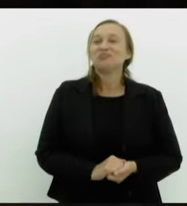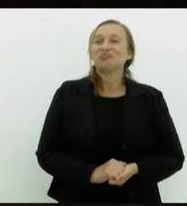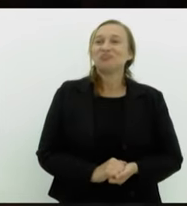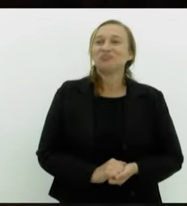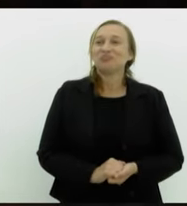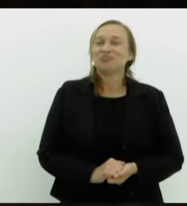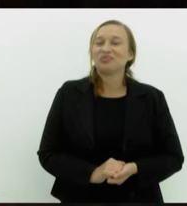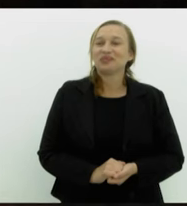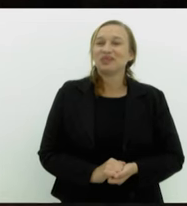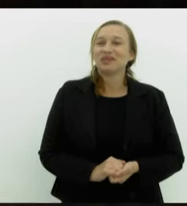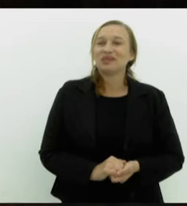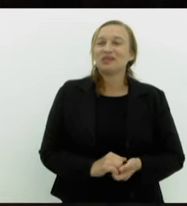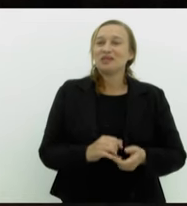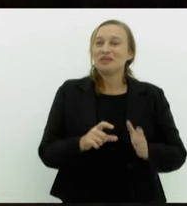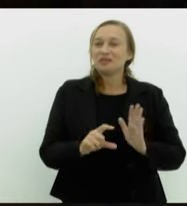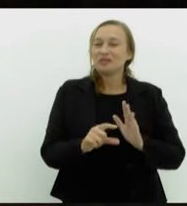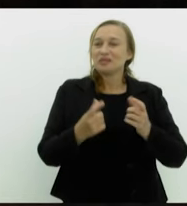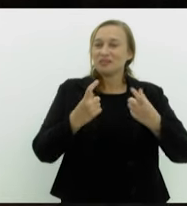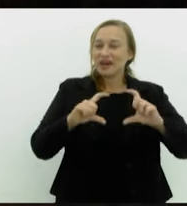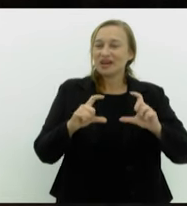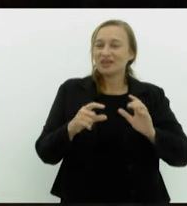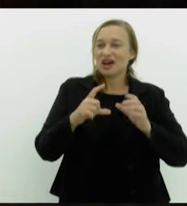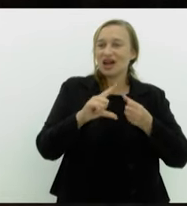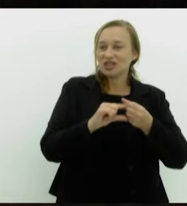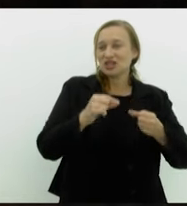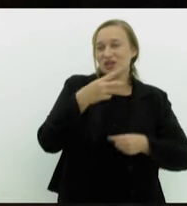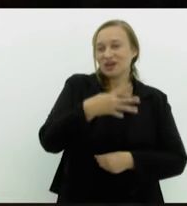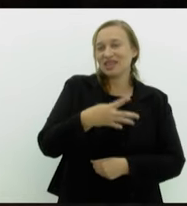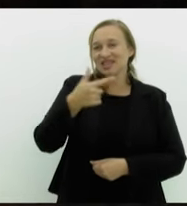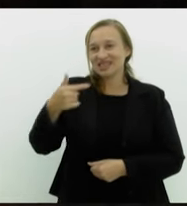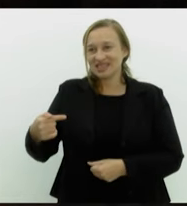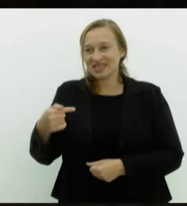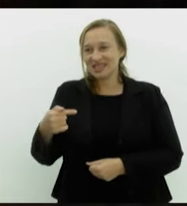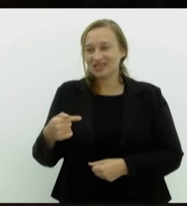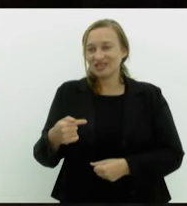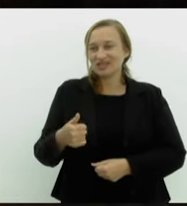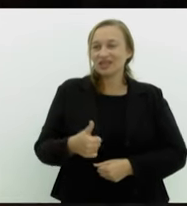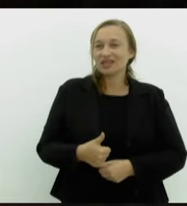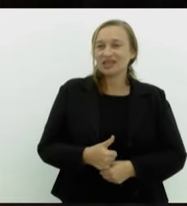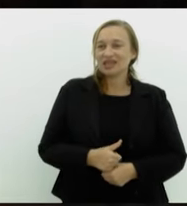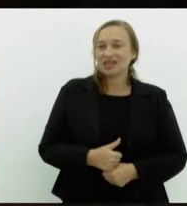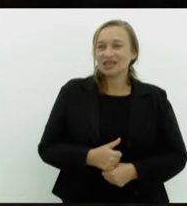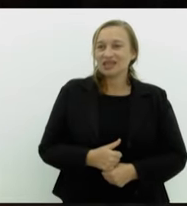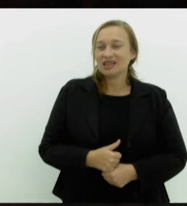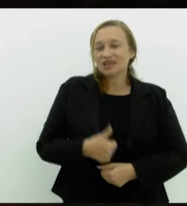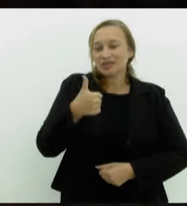de acordo com o parágrafo... do artigo 47 do Regimento Interno em tramitação ordinária